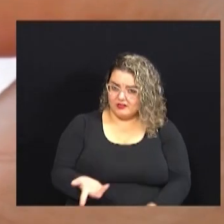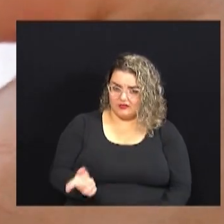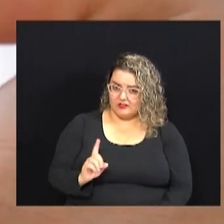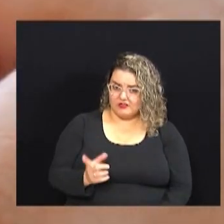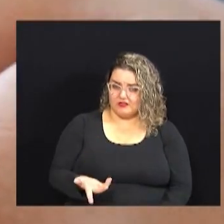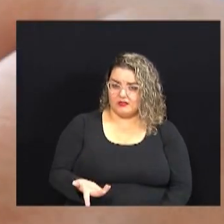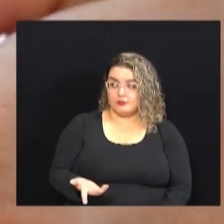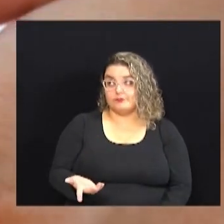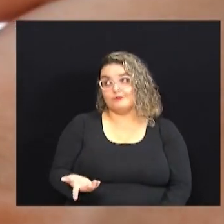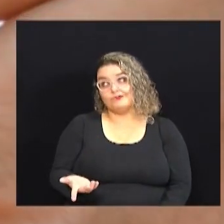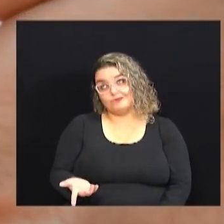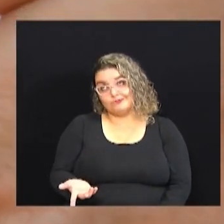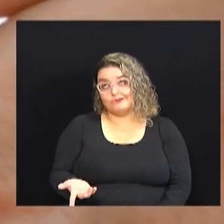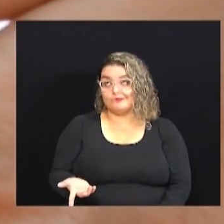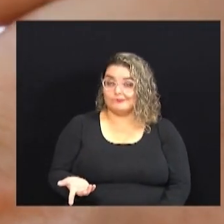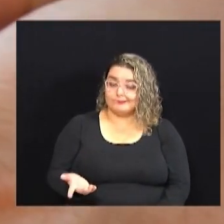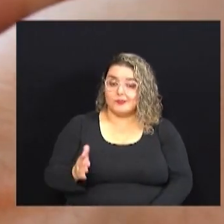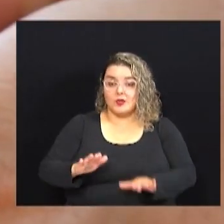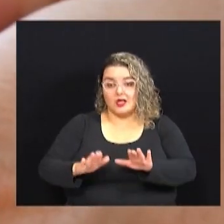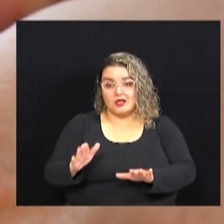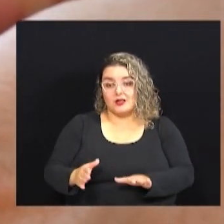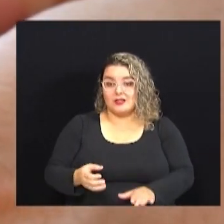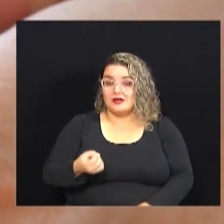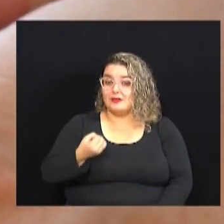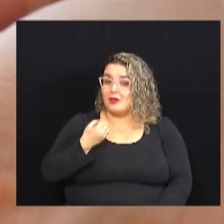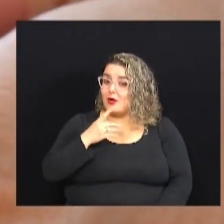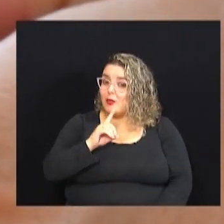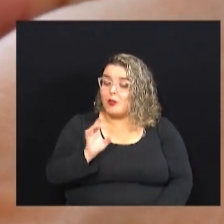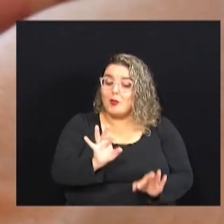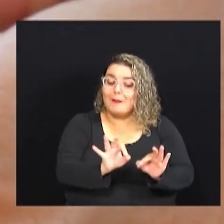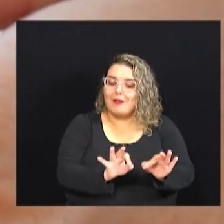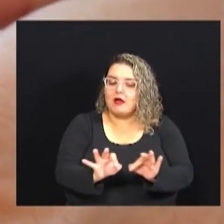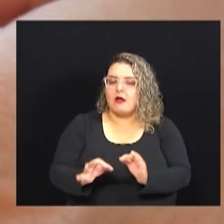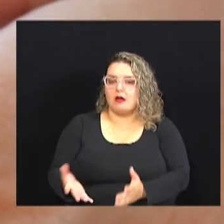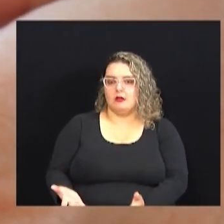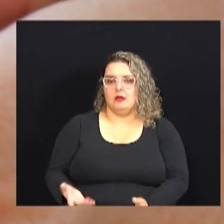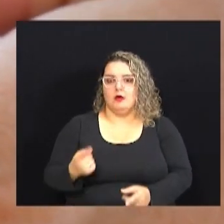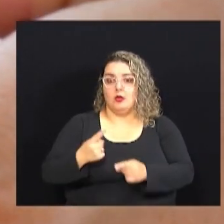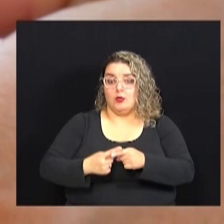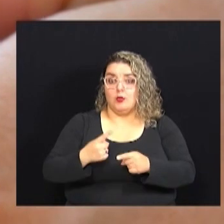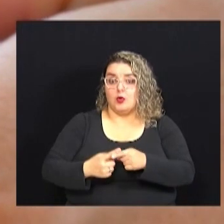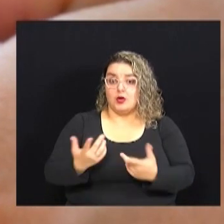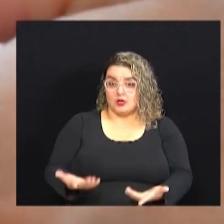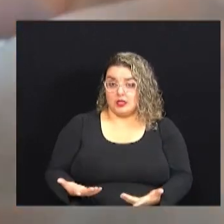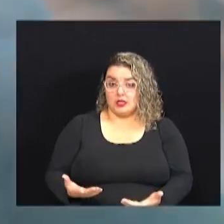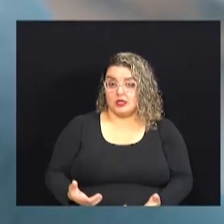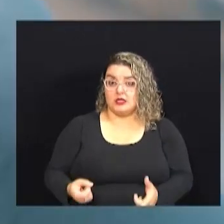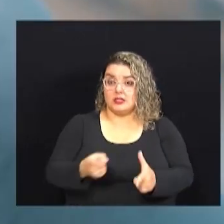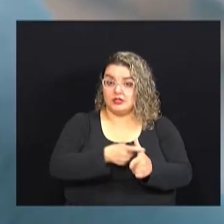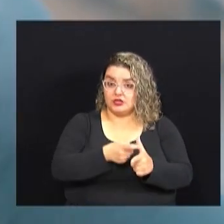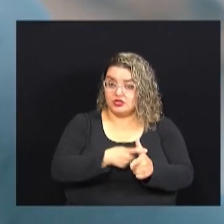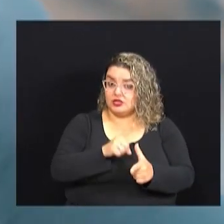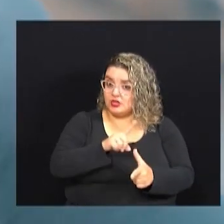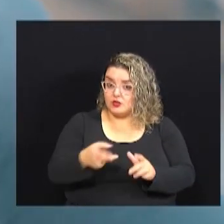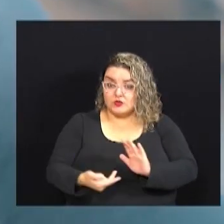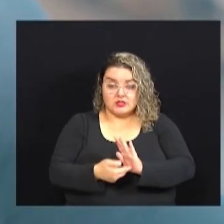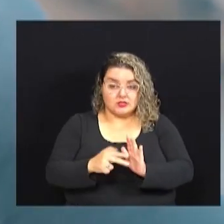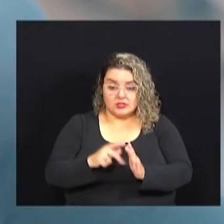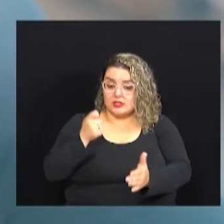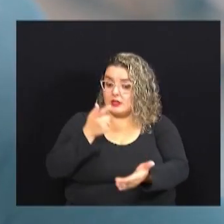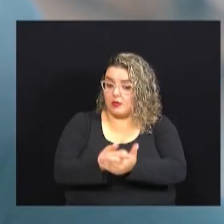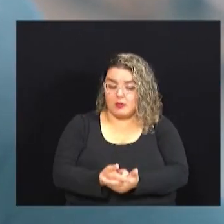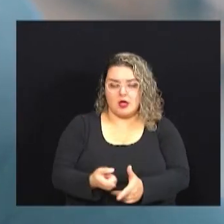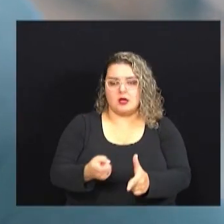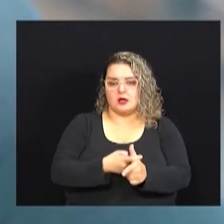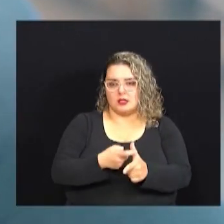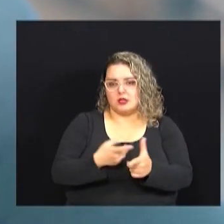então? Olha, talvez ele não seja um bom planejador, né? Porque o fato de você estar endividado não significa que você não